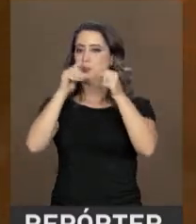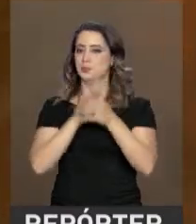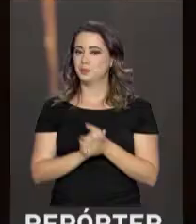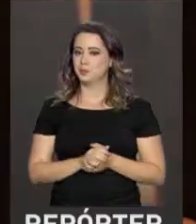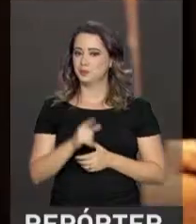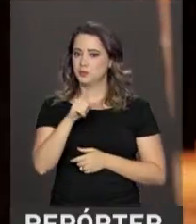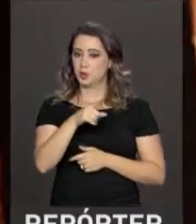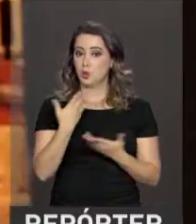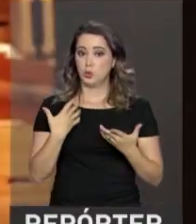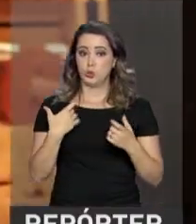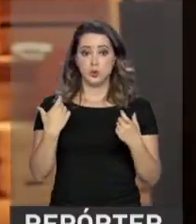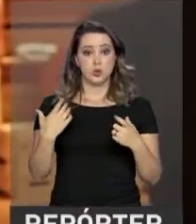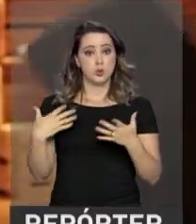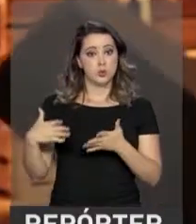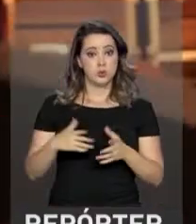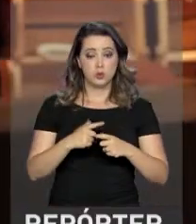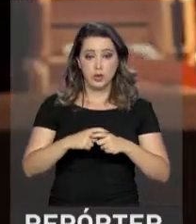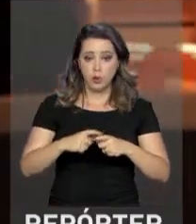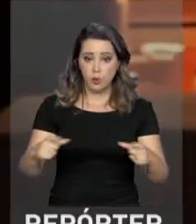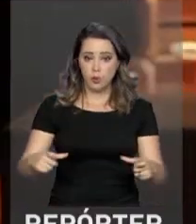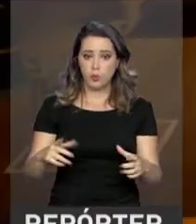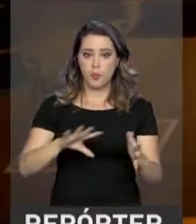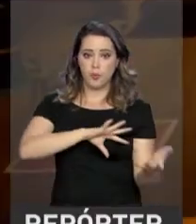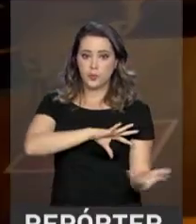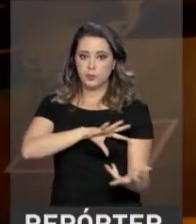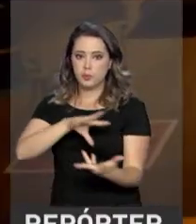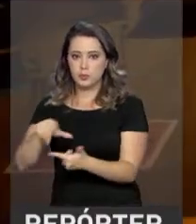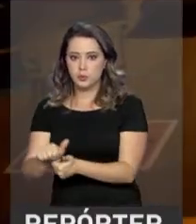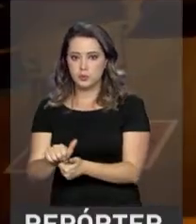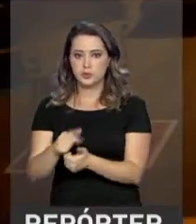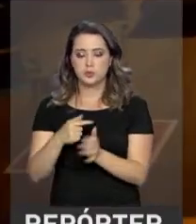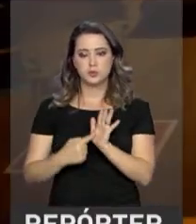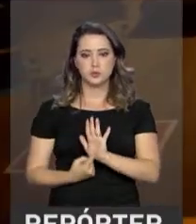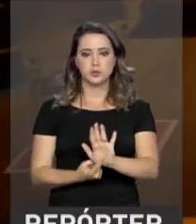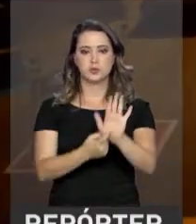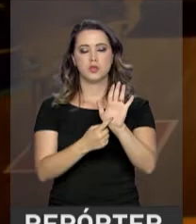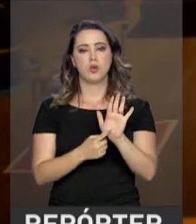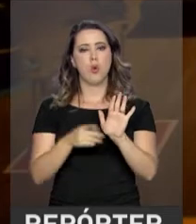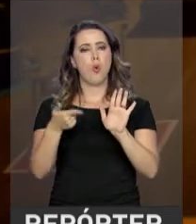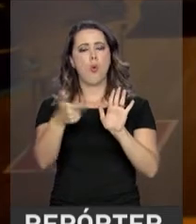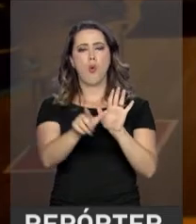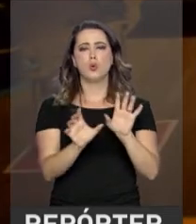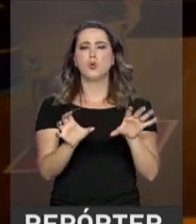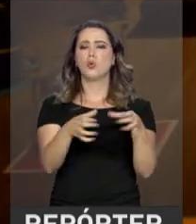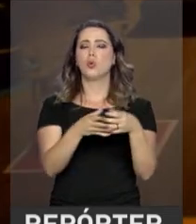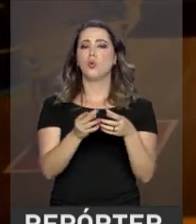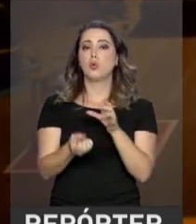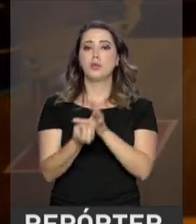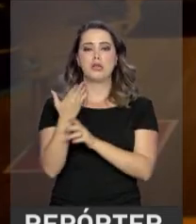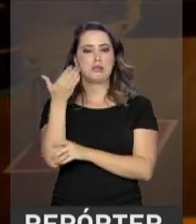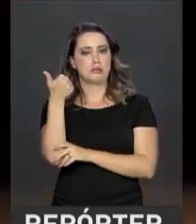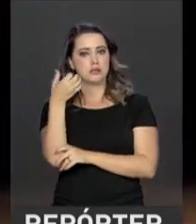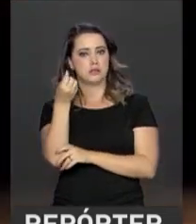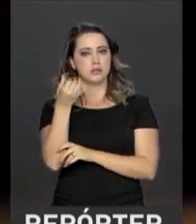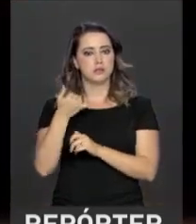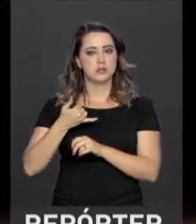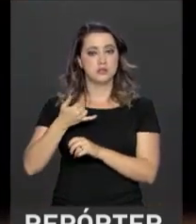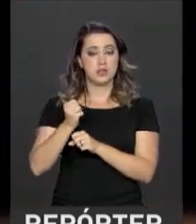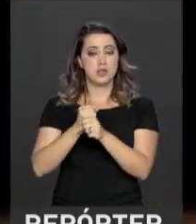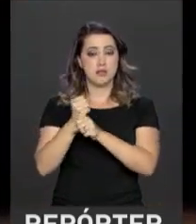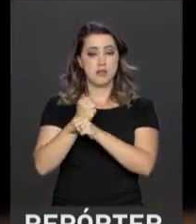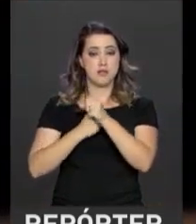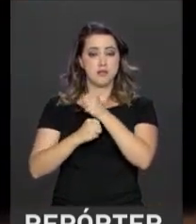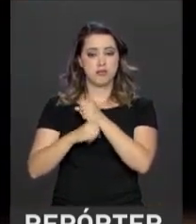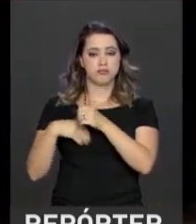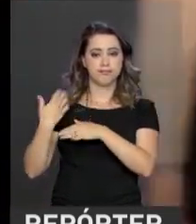mundo o grupo de artistas independentes de brasília instrumento de ver foi criado há 16 anos e se apresenta